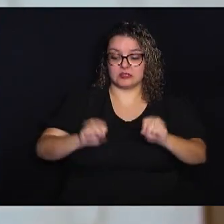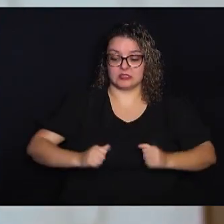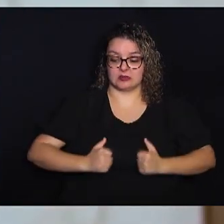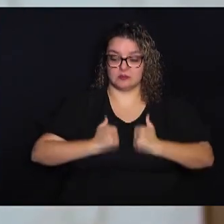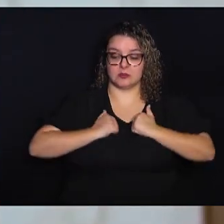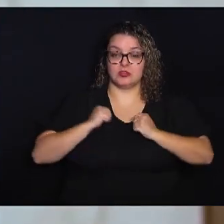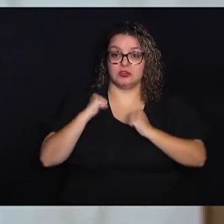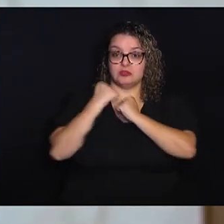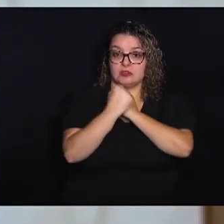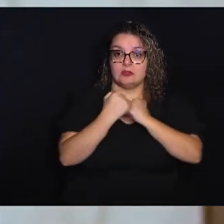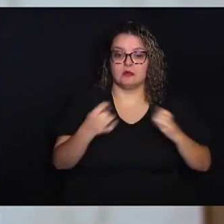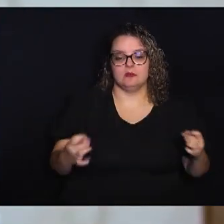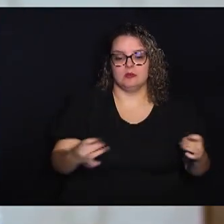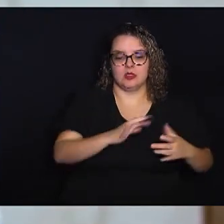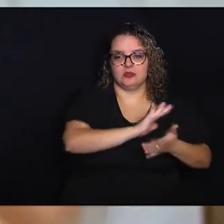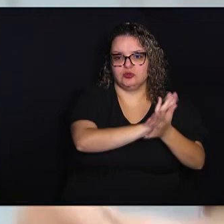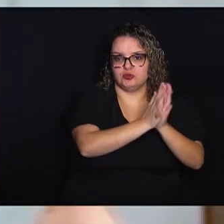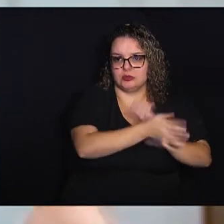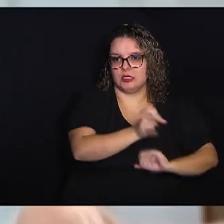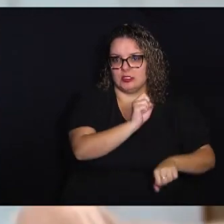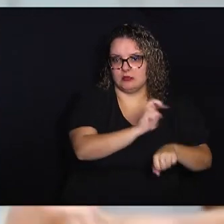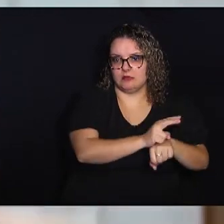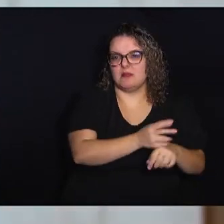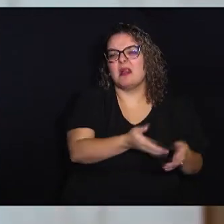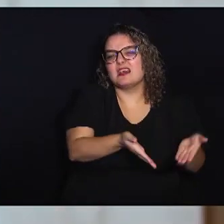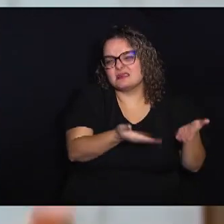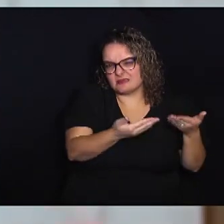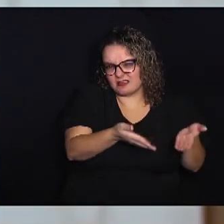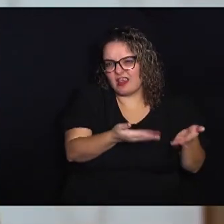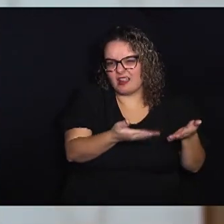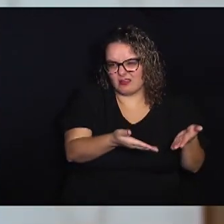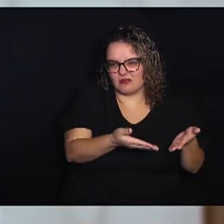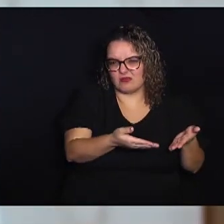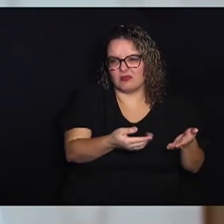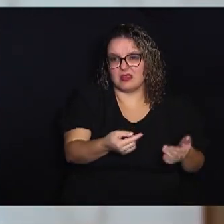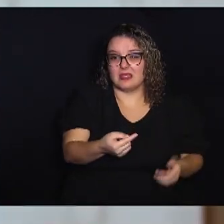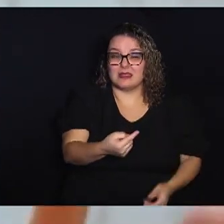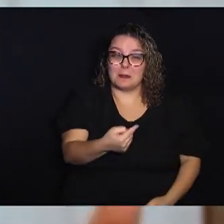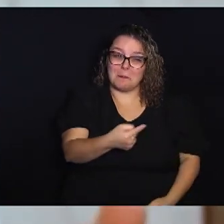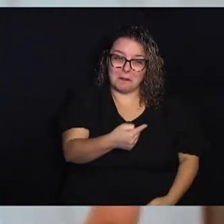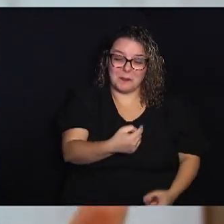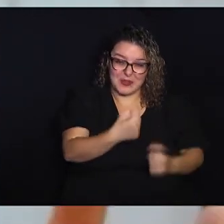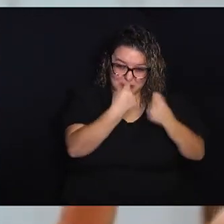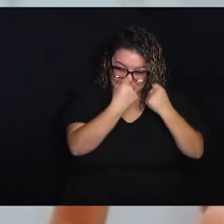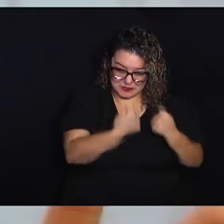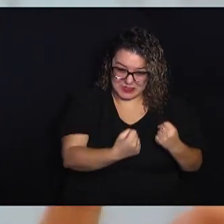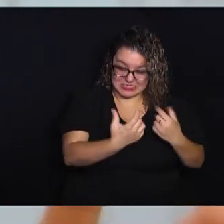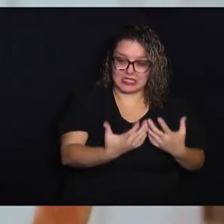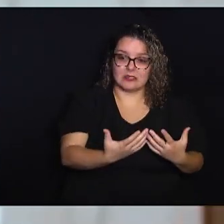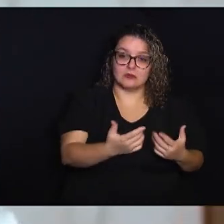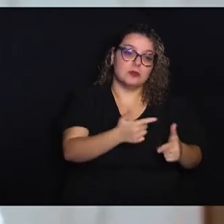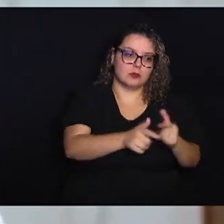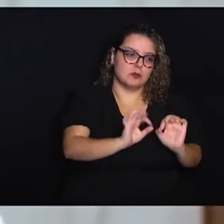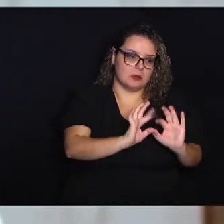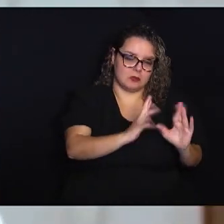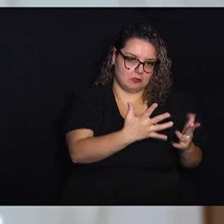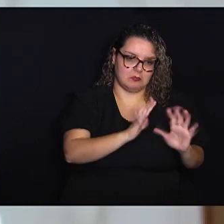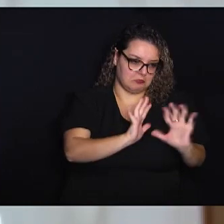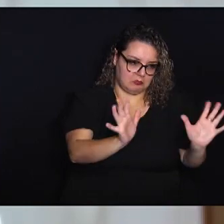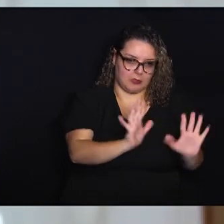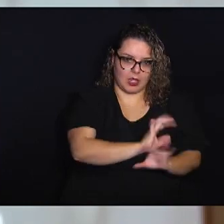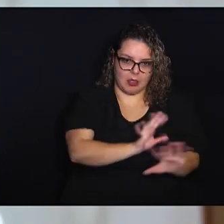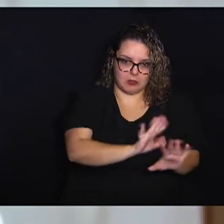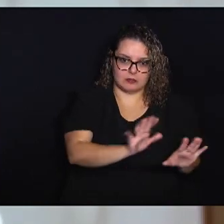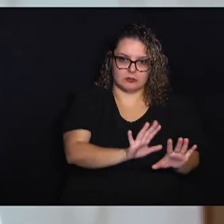que vai combater esses tipos de vírus mais leves, que são menos virulentos, e aí aquele problema vai se resolver. Tanto que